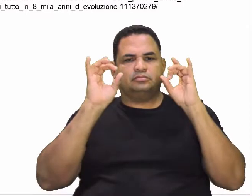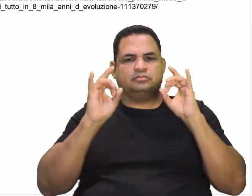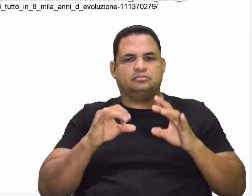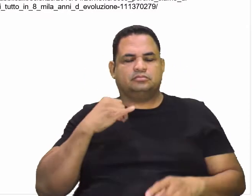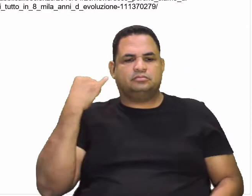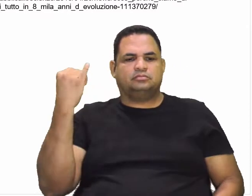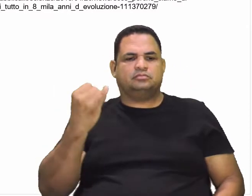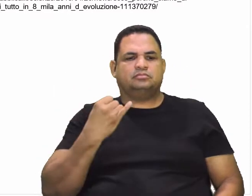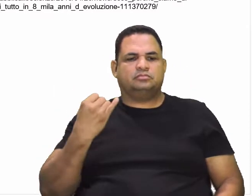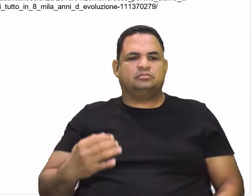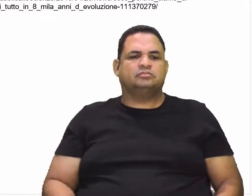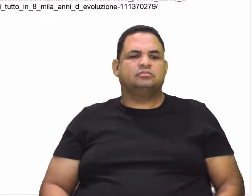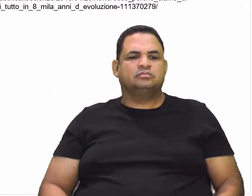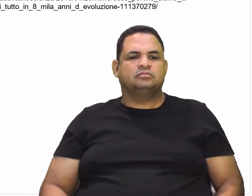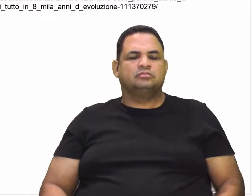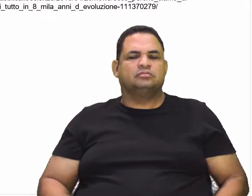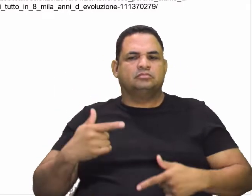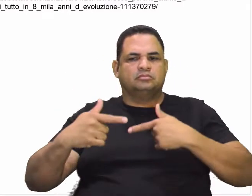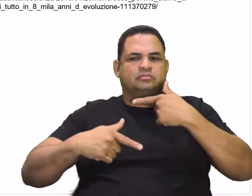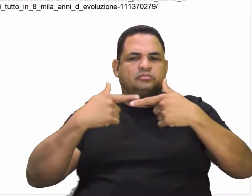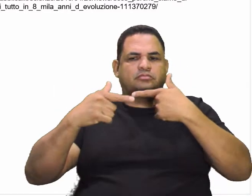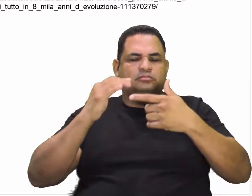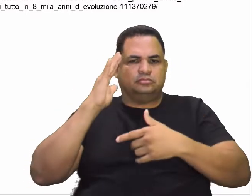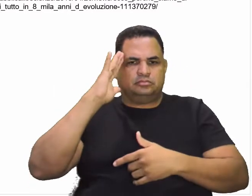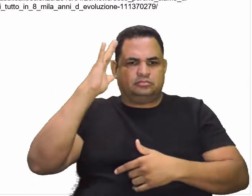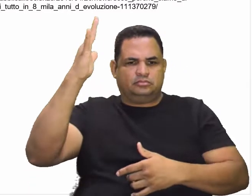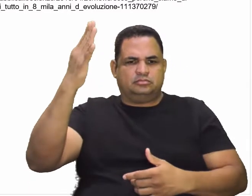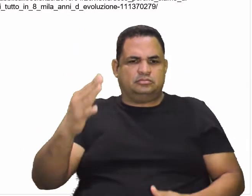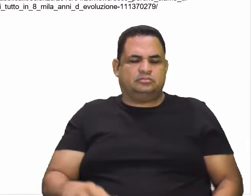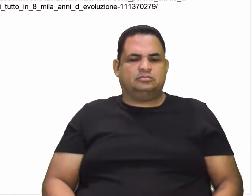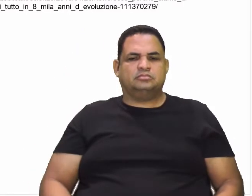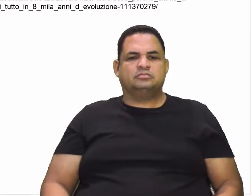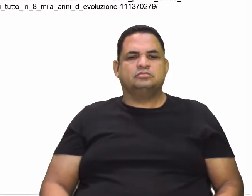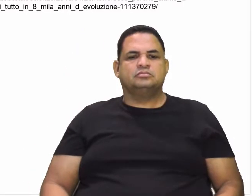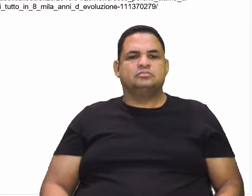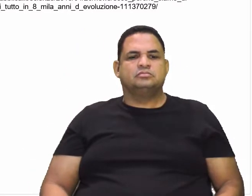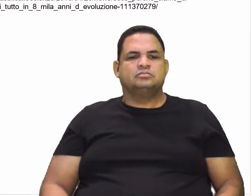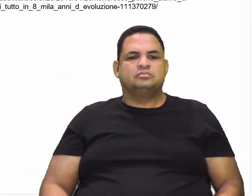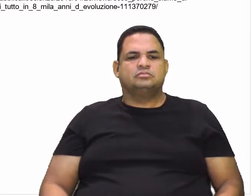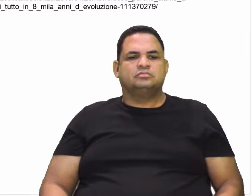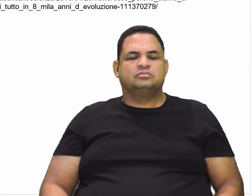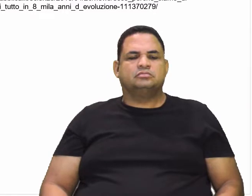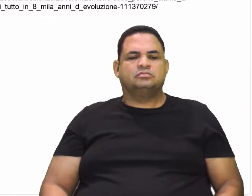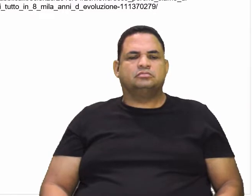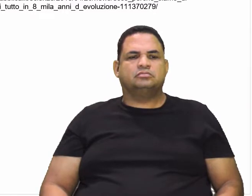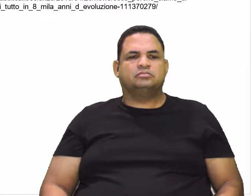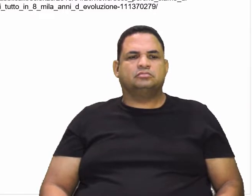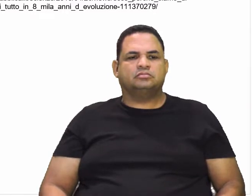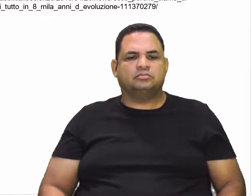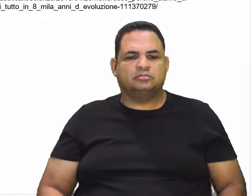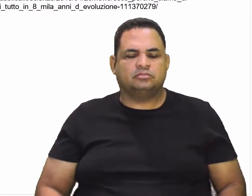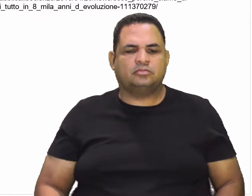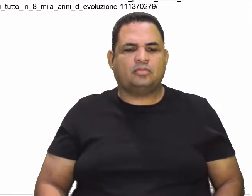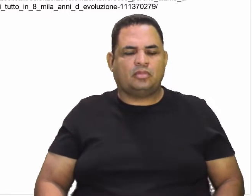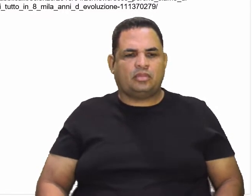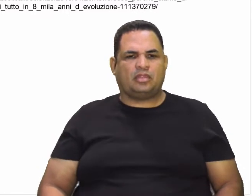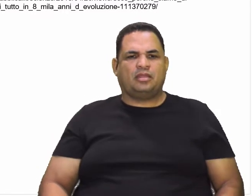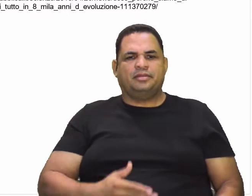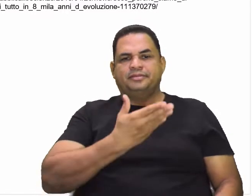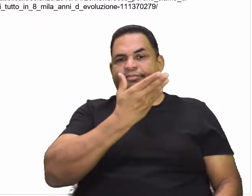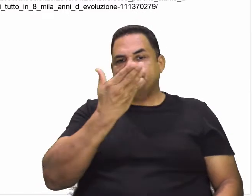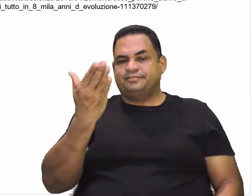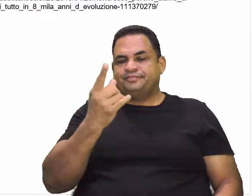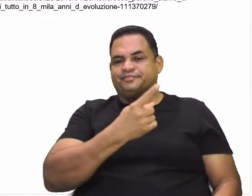importante. Na evolução, na teoria da evolução das espécies, é do Homo